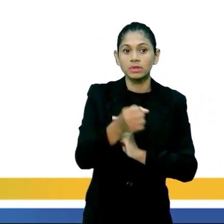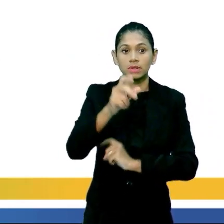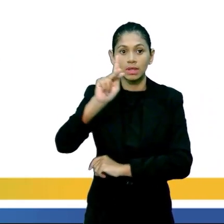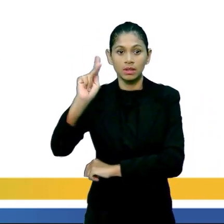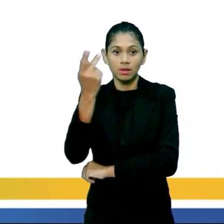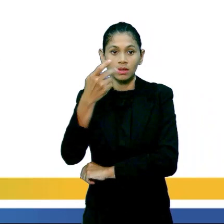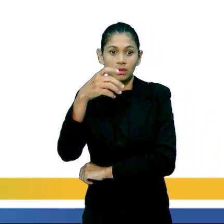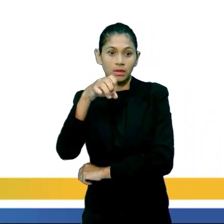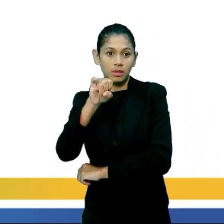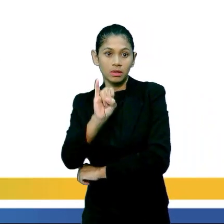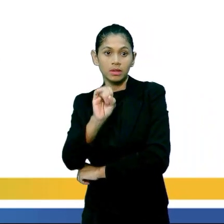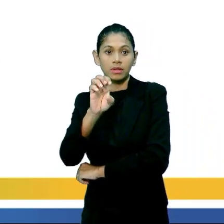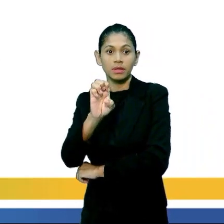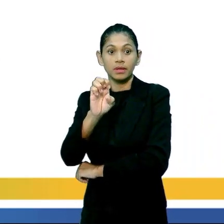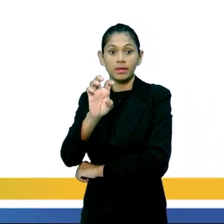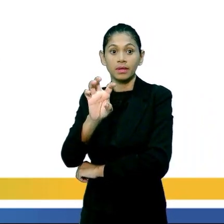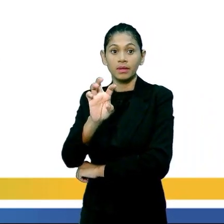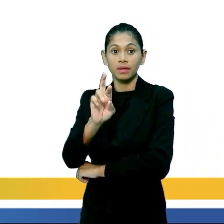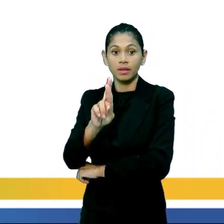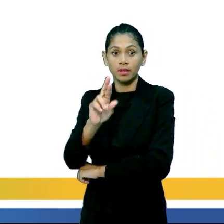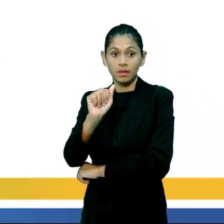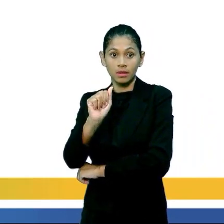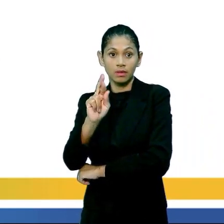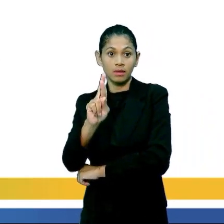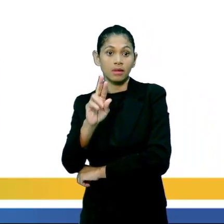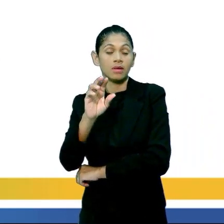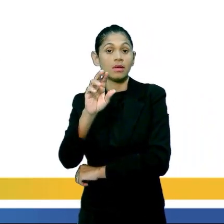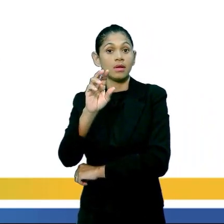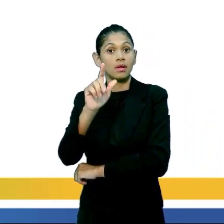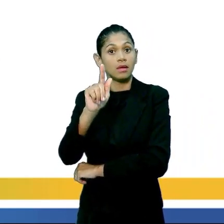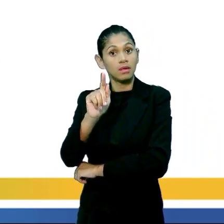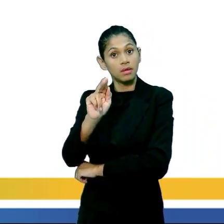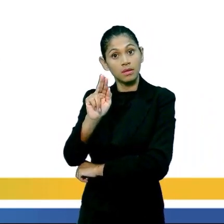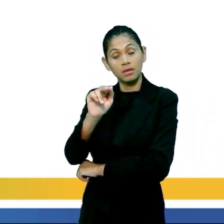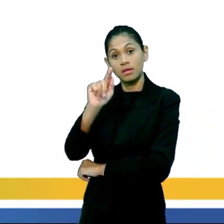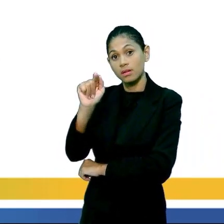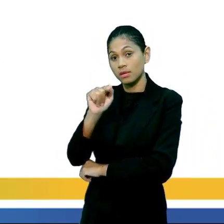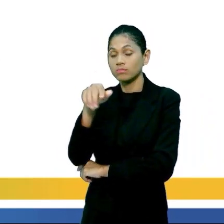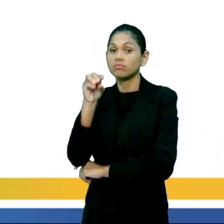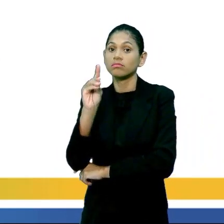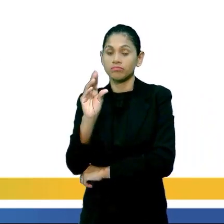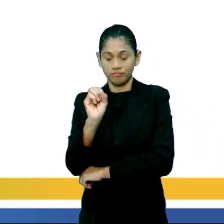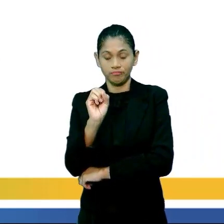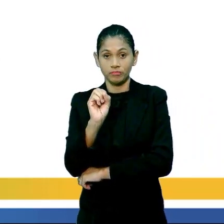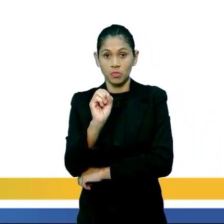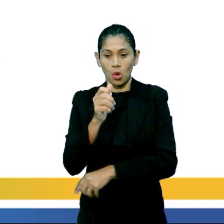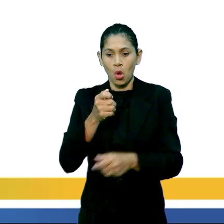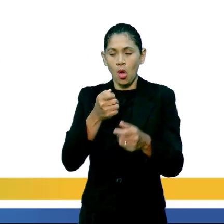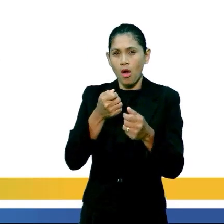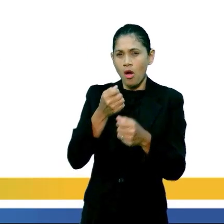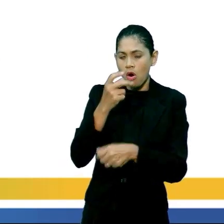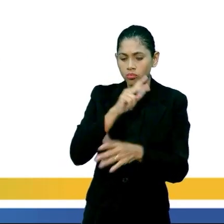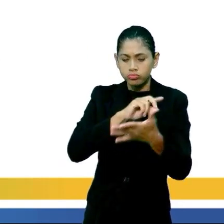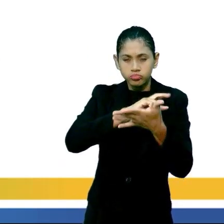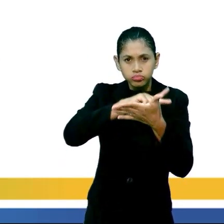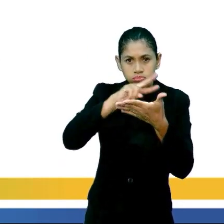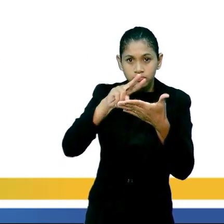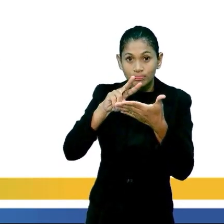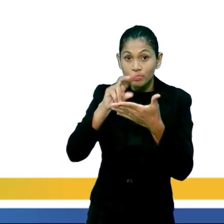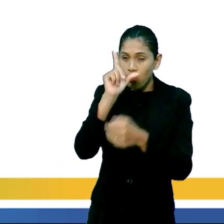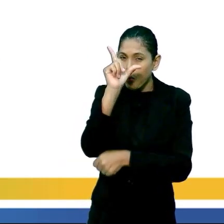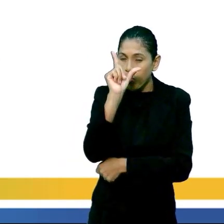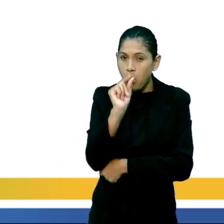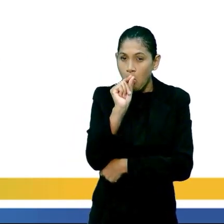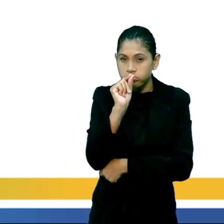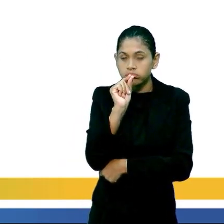né, onde há poucas pessoas no comando e muitas pessoas ali sob comando. Ela é patriarcal, ou seja,